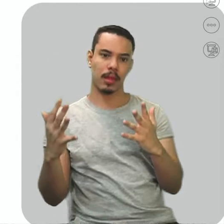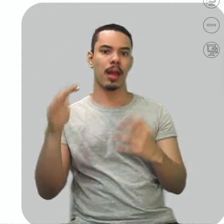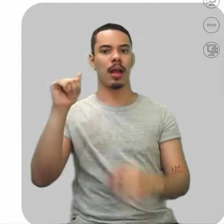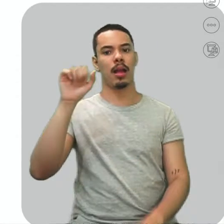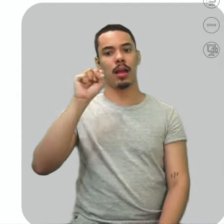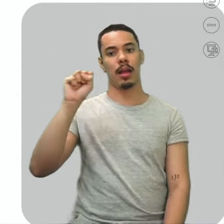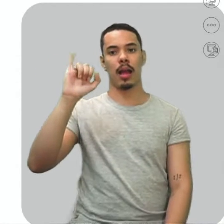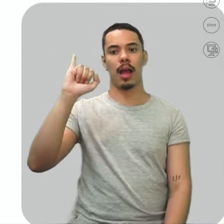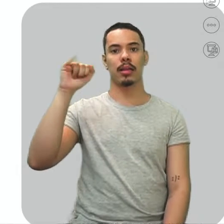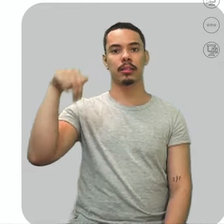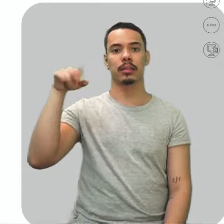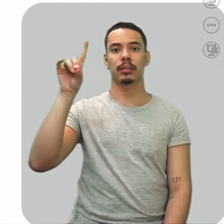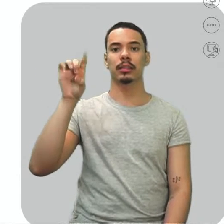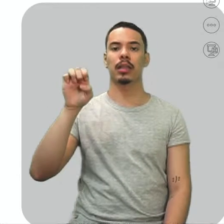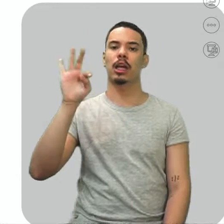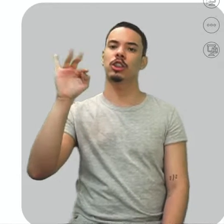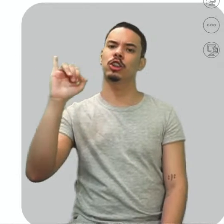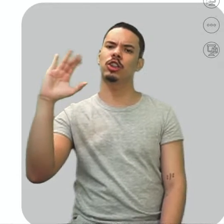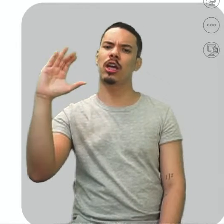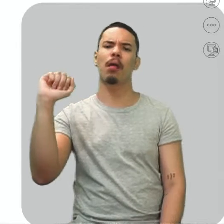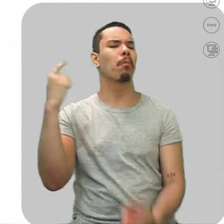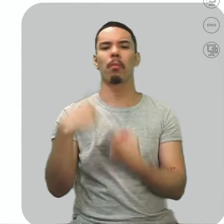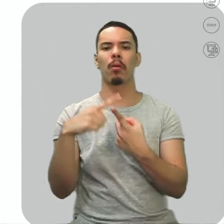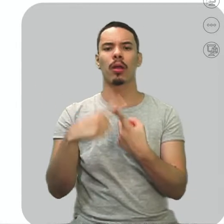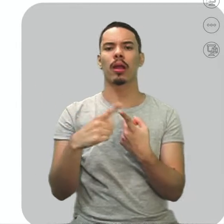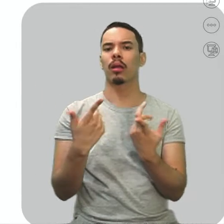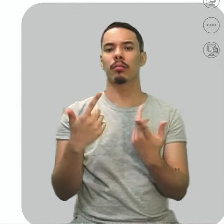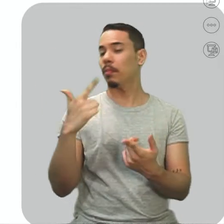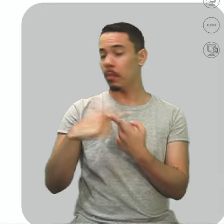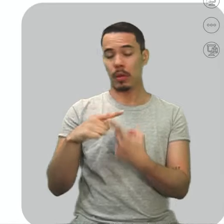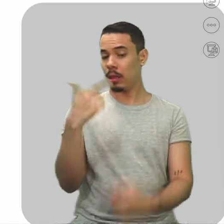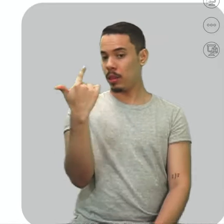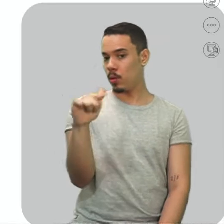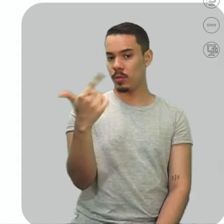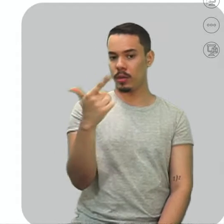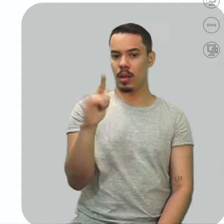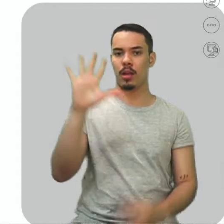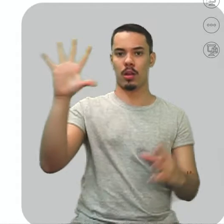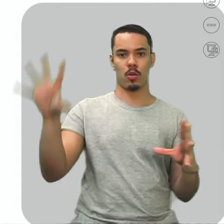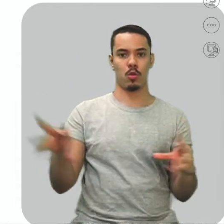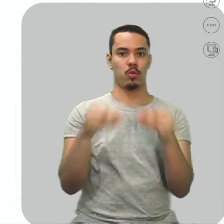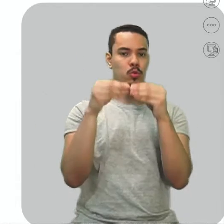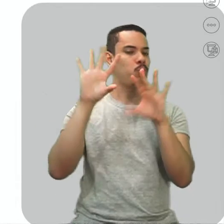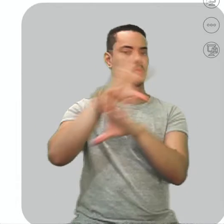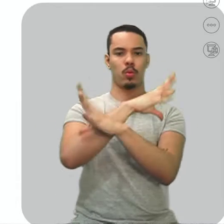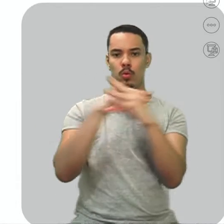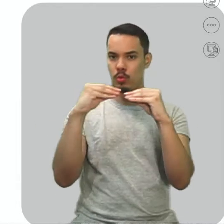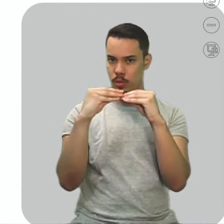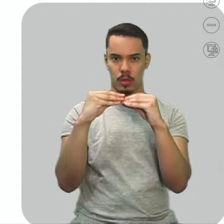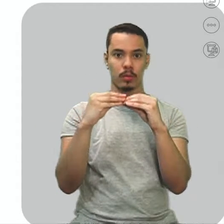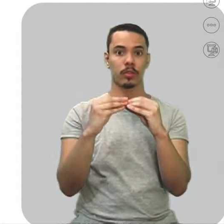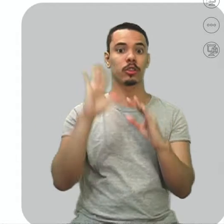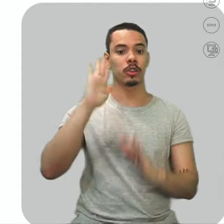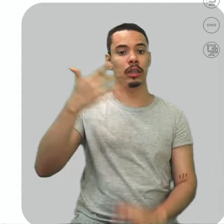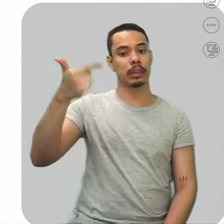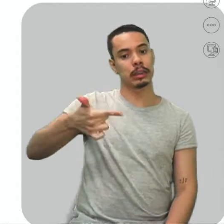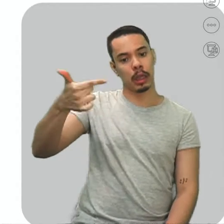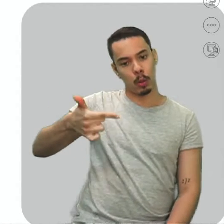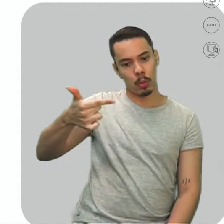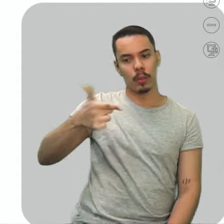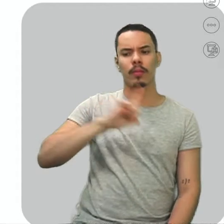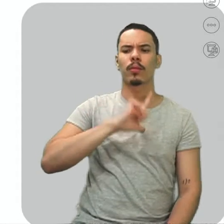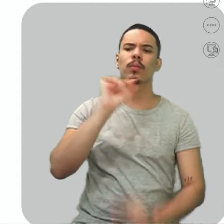assindética porque a nadinha porque ele não tem a condução já na segunda eu vou